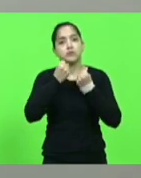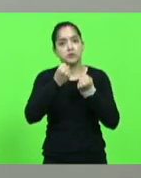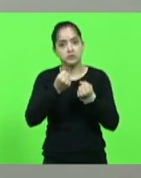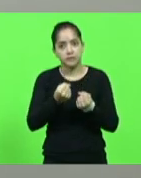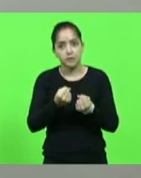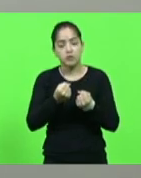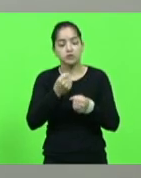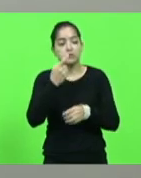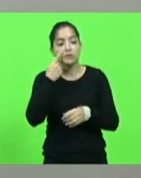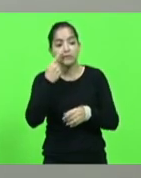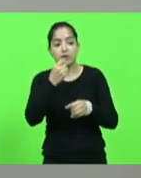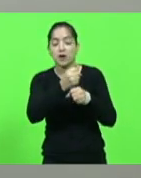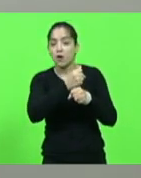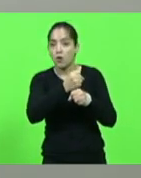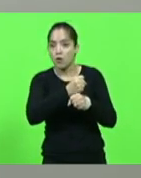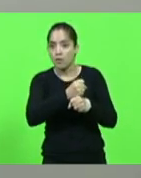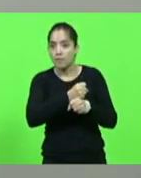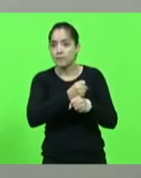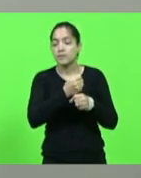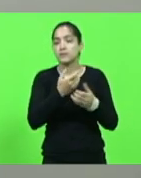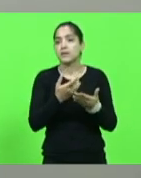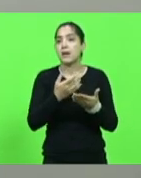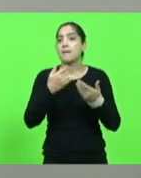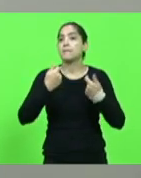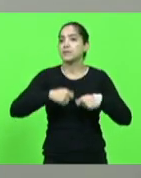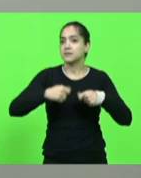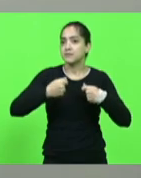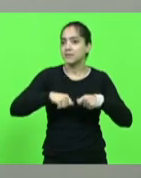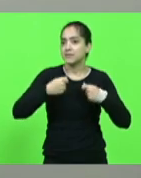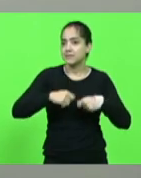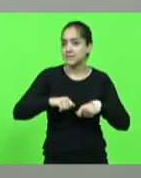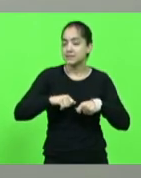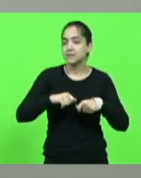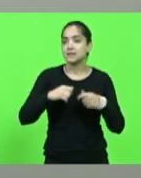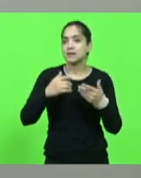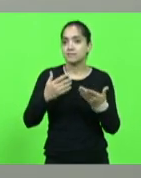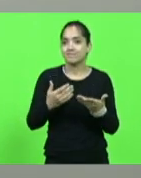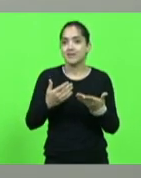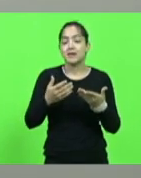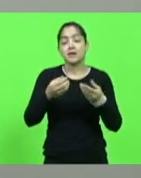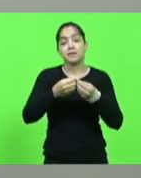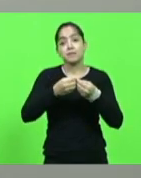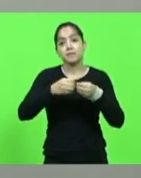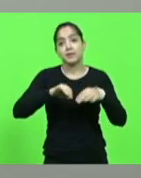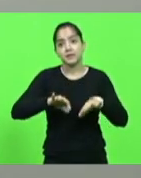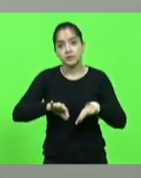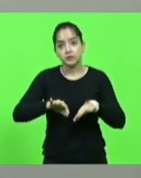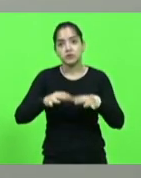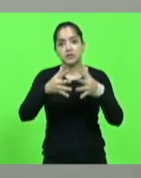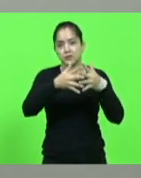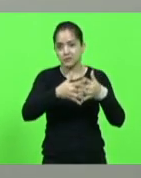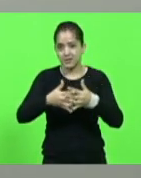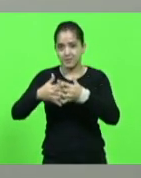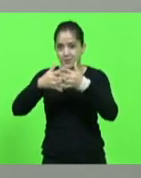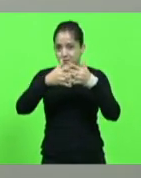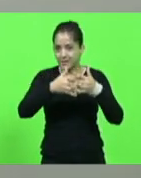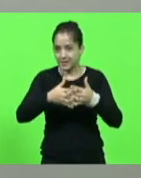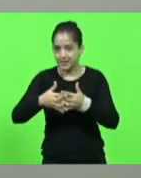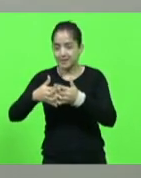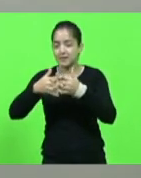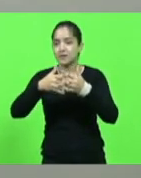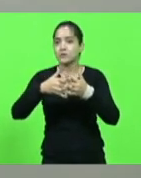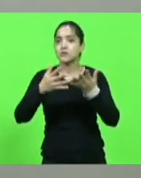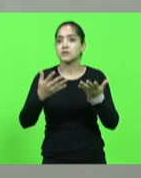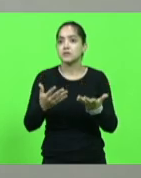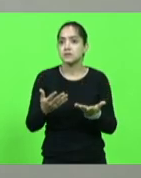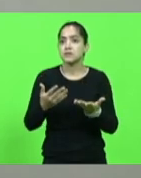de perto, mas nós precisamos também que não venha prejudicar os caminhoneiros, não venha prejudicar